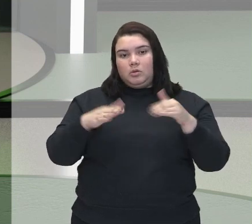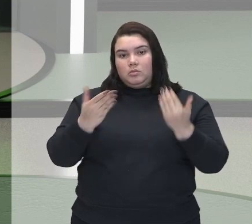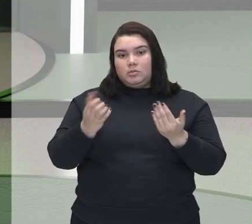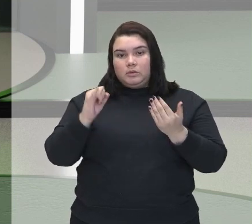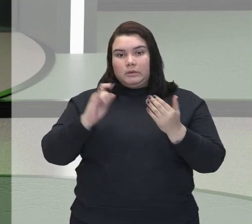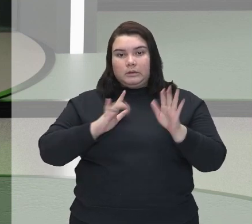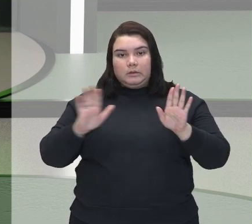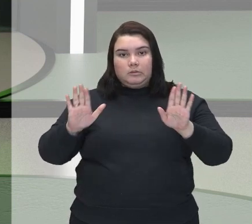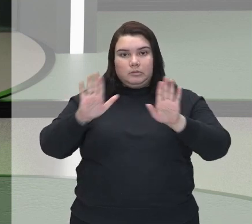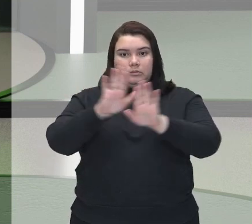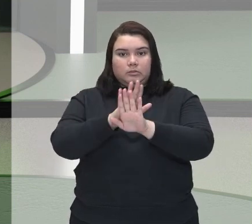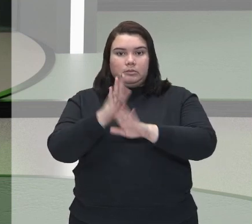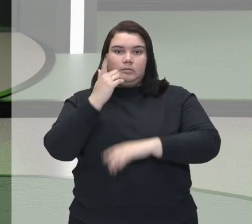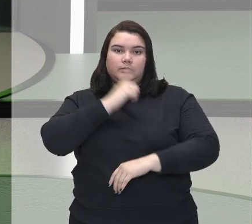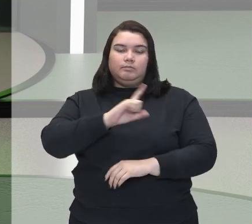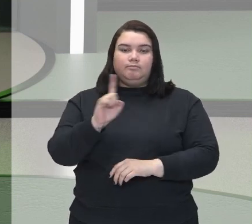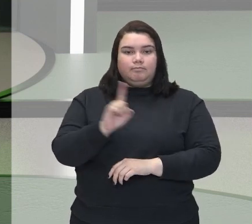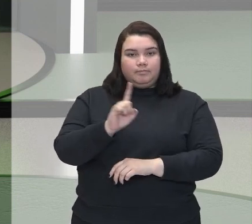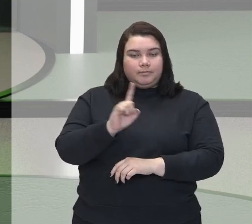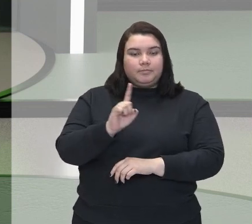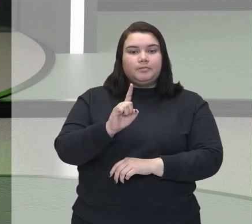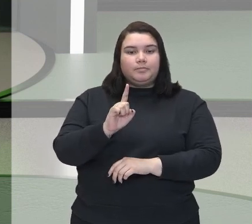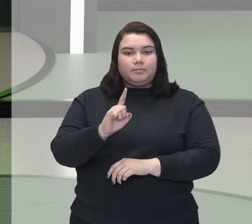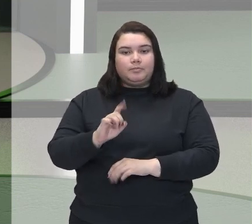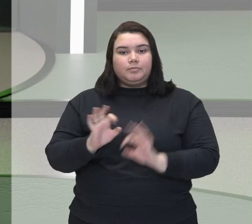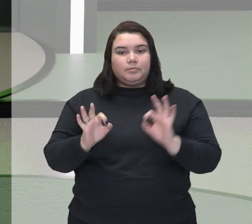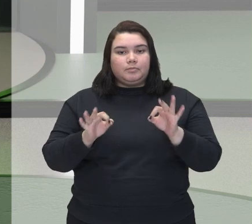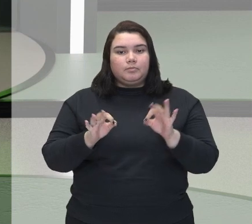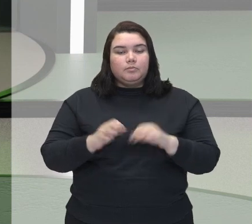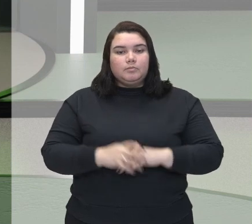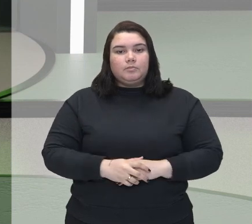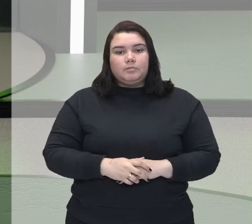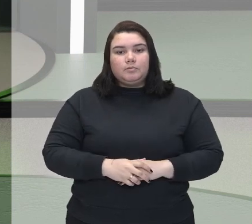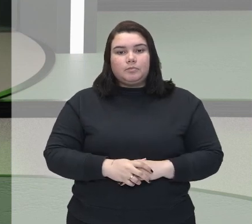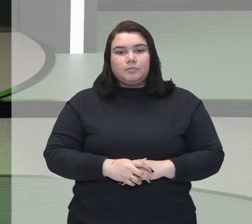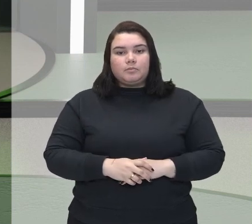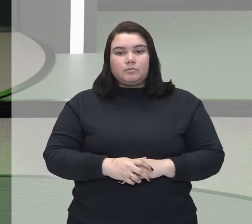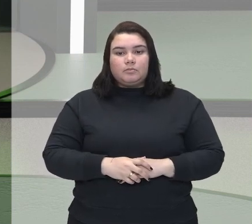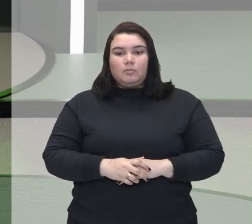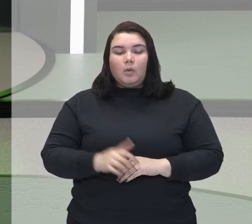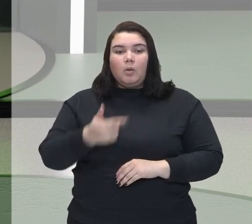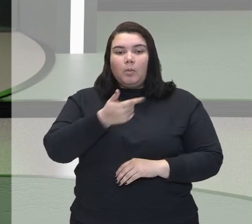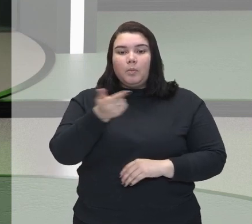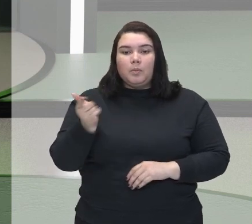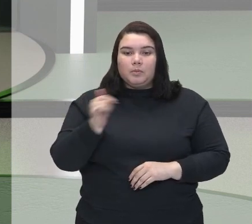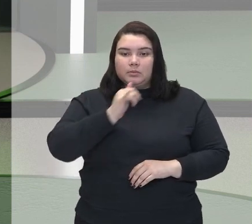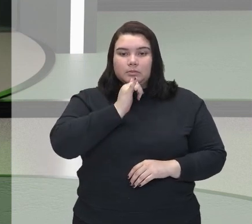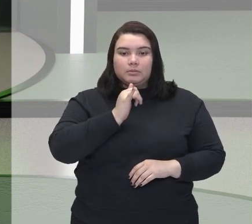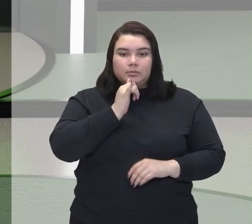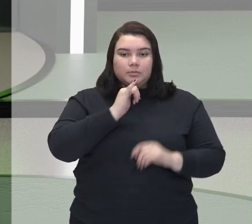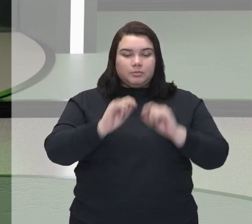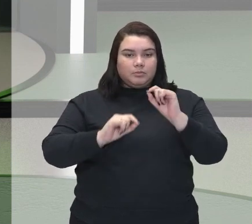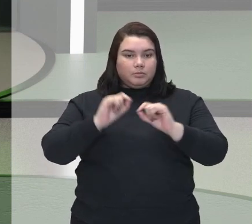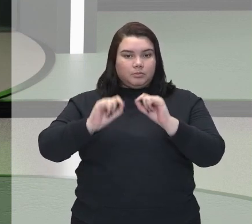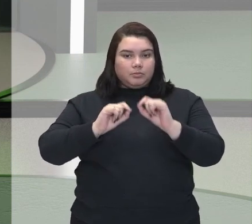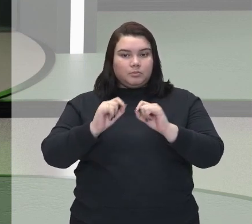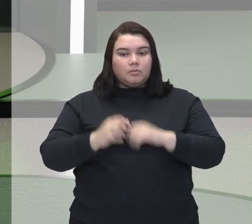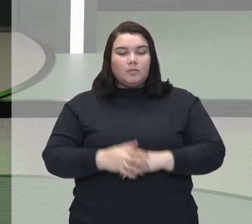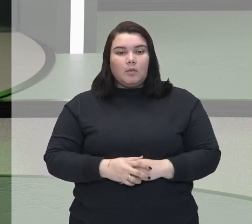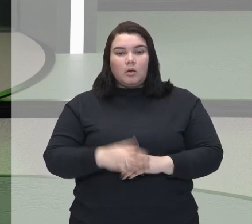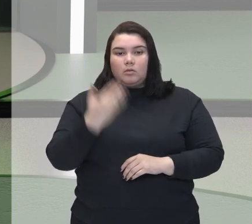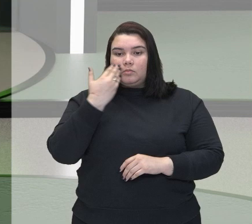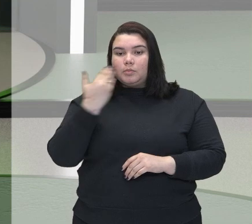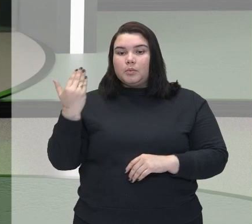se sobrepor. Eles são imagens especular, mas eles não vão conseguir se sobrepor. Um outro exemplo aqui, ó. Essa substância aqui, ela